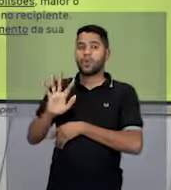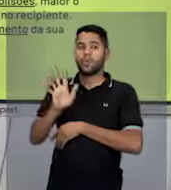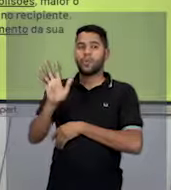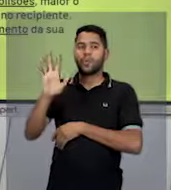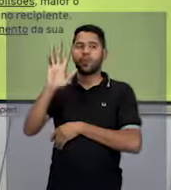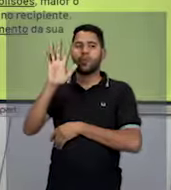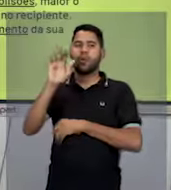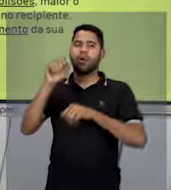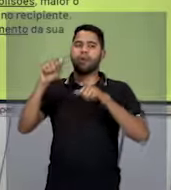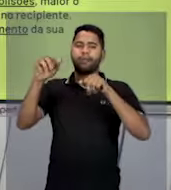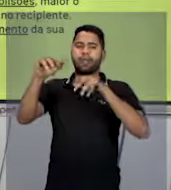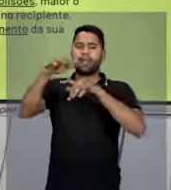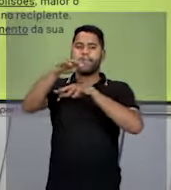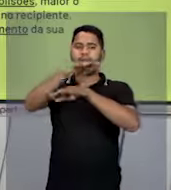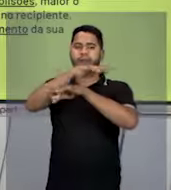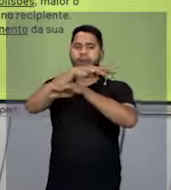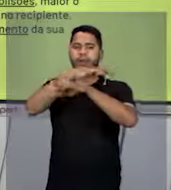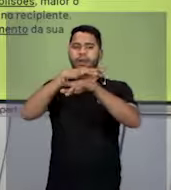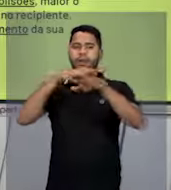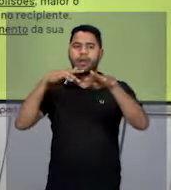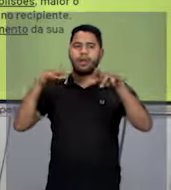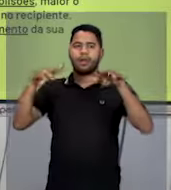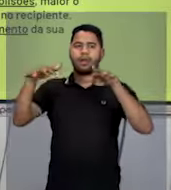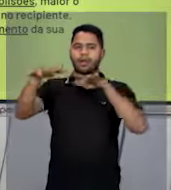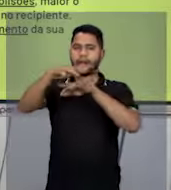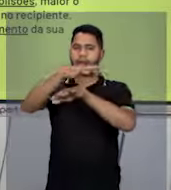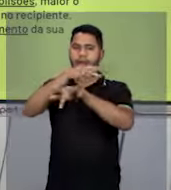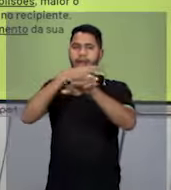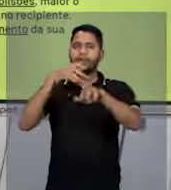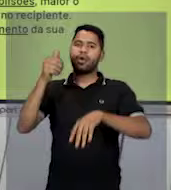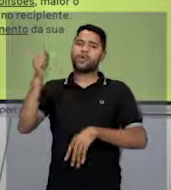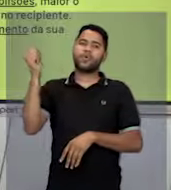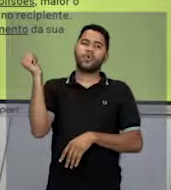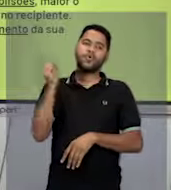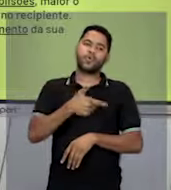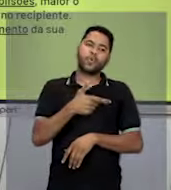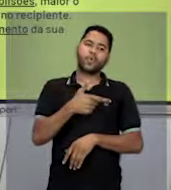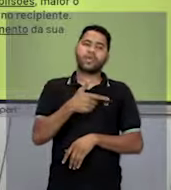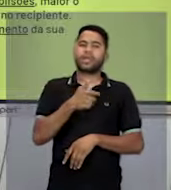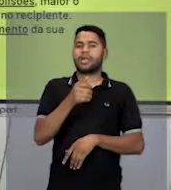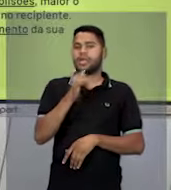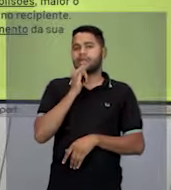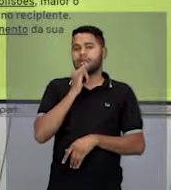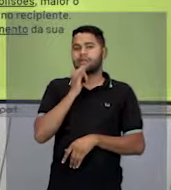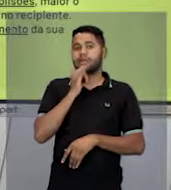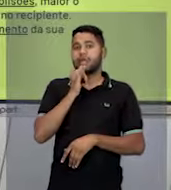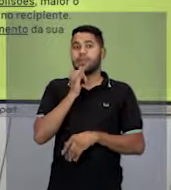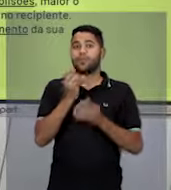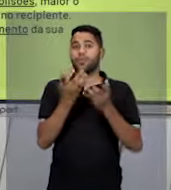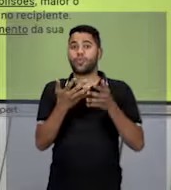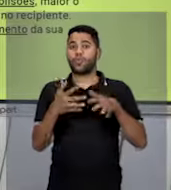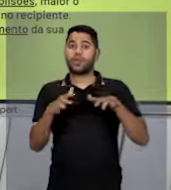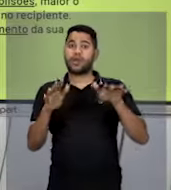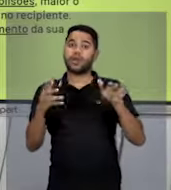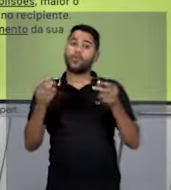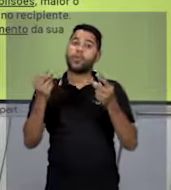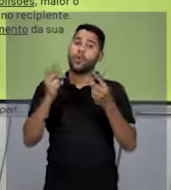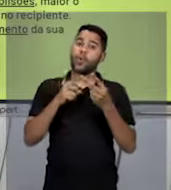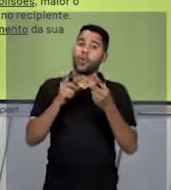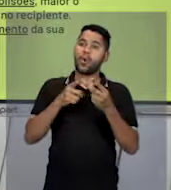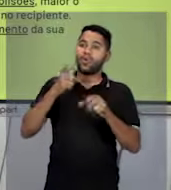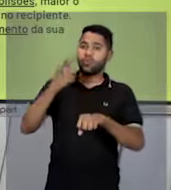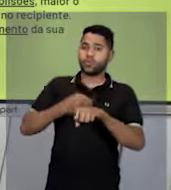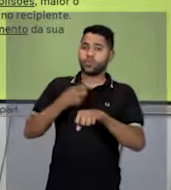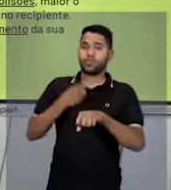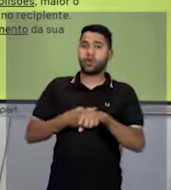solto dentro de um recipiente com muito mais mobilidade do que teria um sólido ou um líquido. Isso faz com que